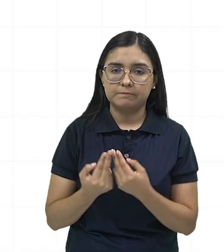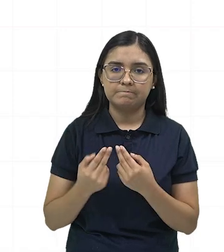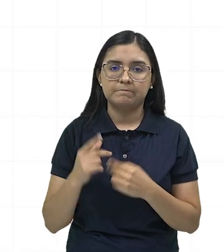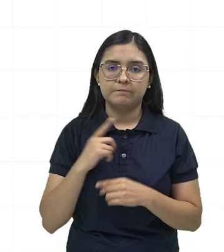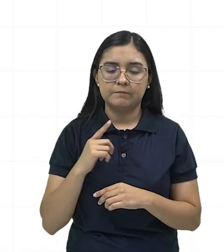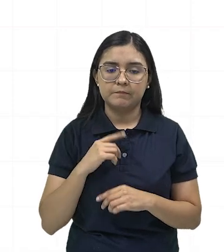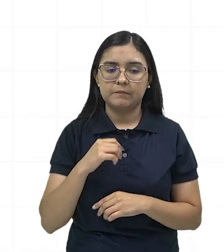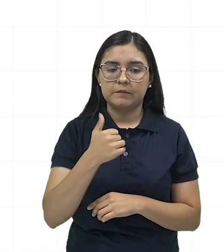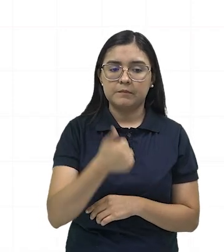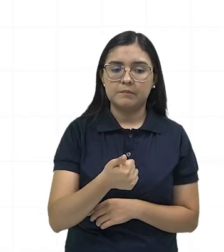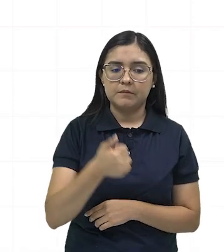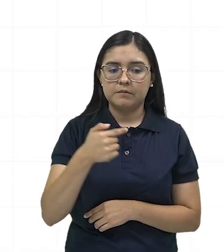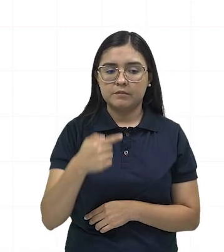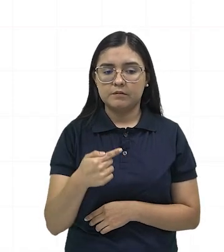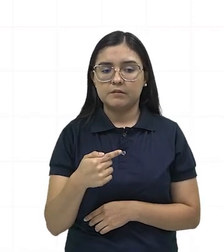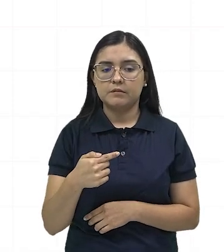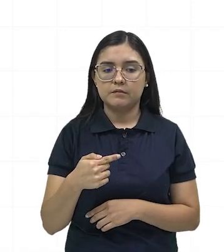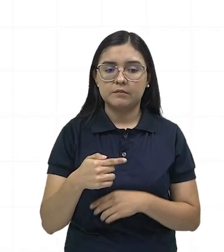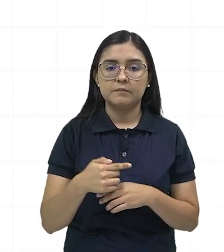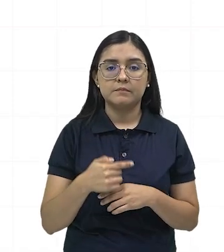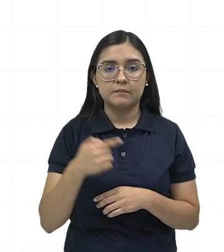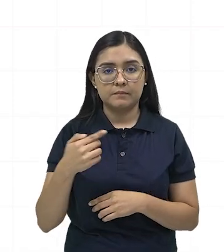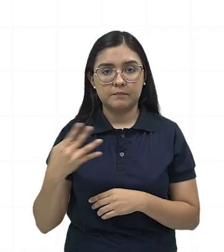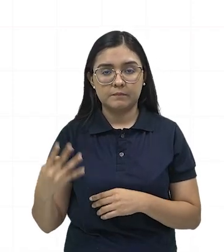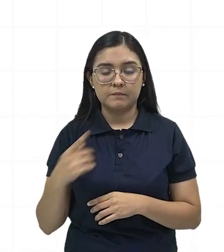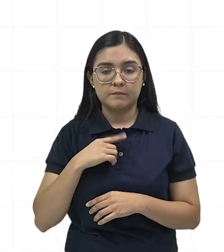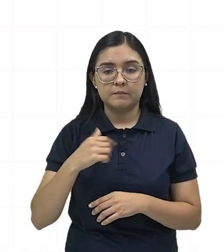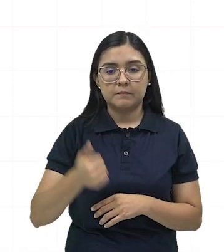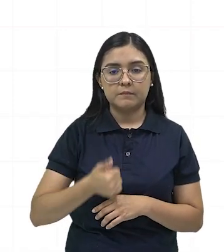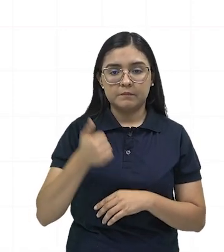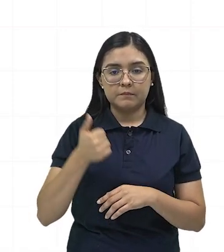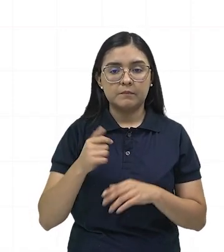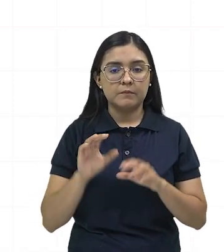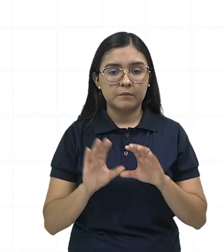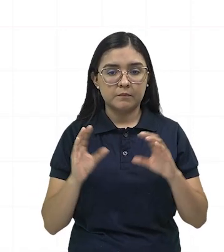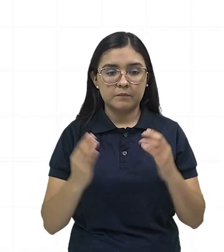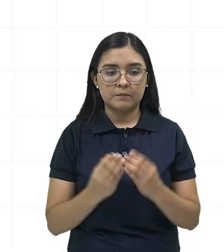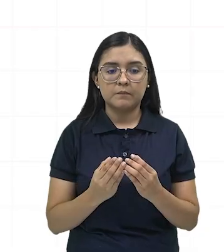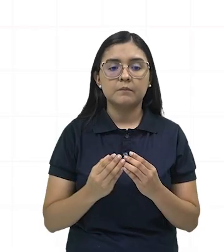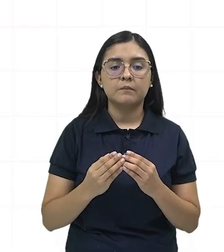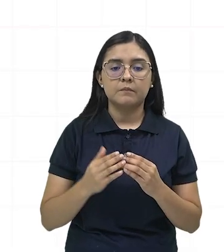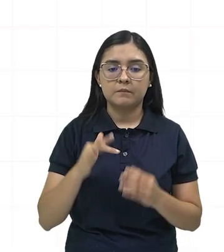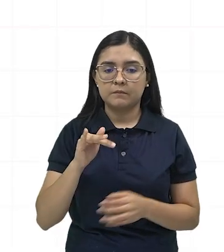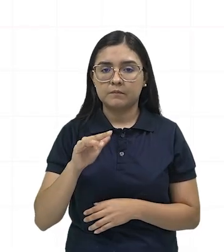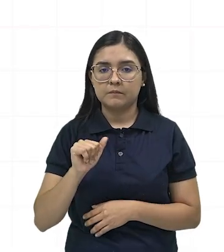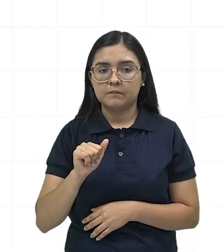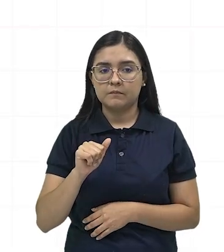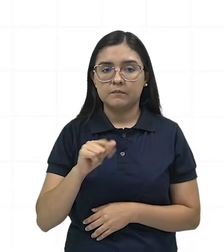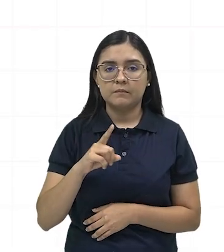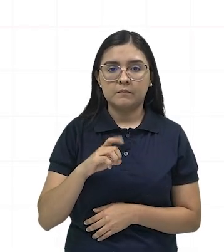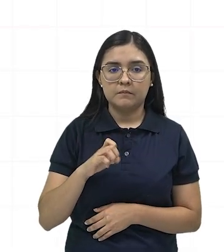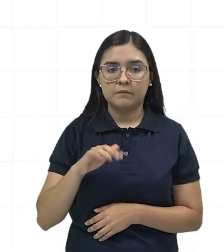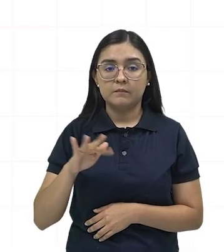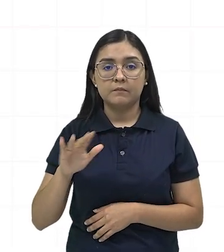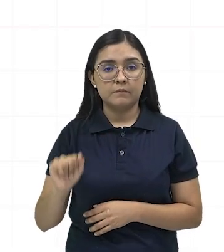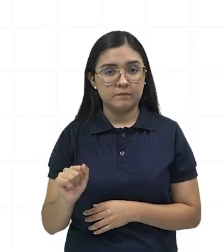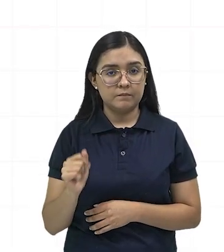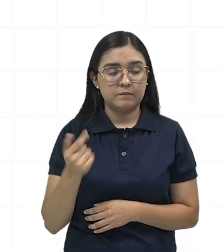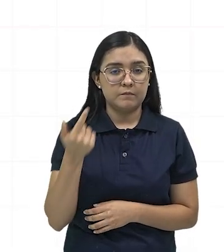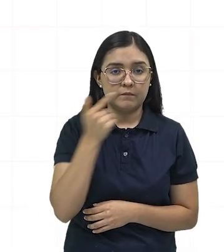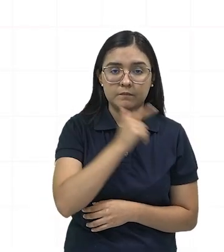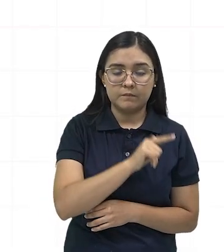ter em 1774 o primeiro Congresso da Filadélfia, né, e até então não vão conseguir